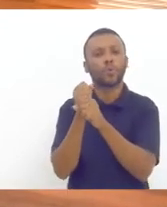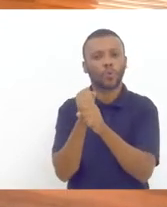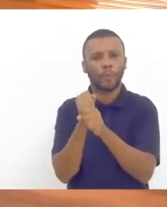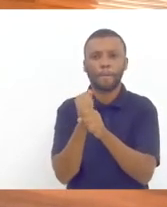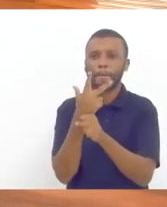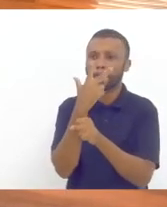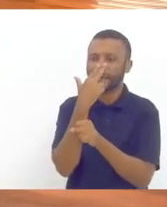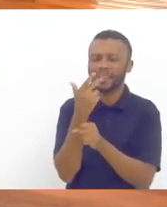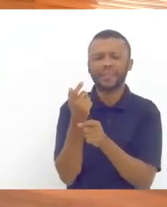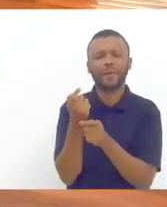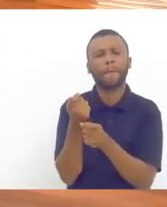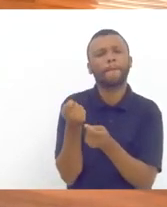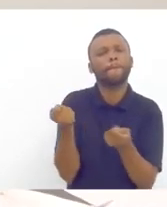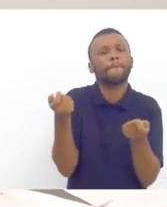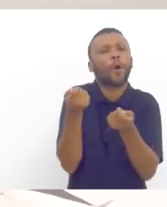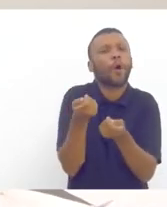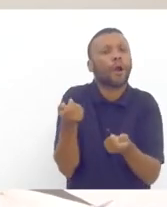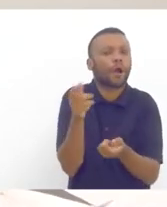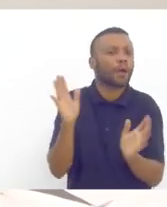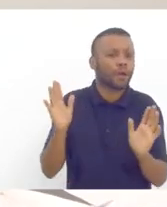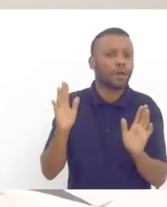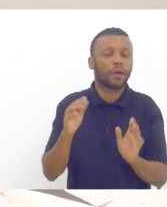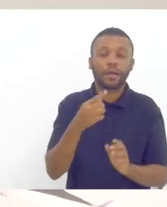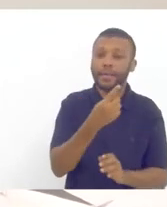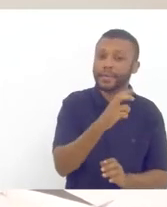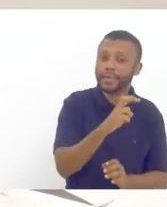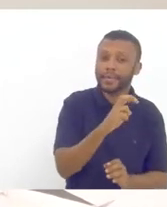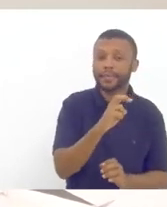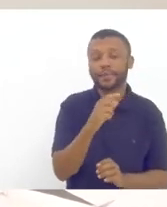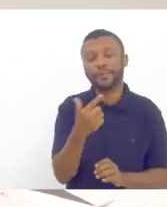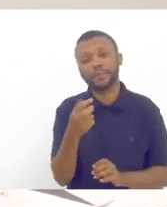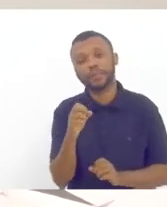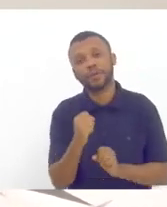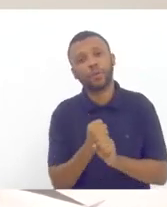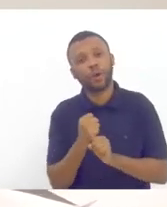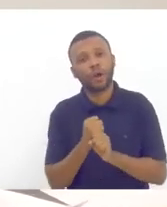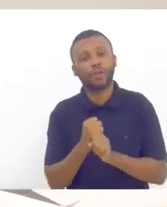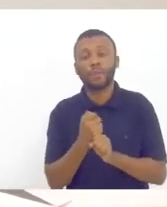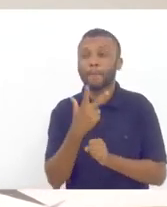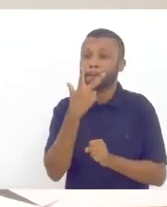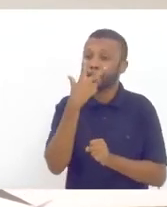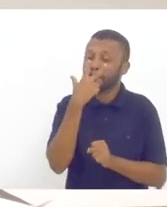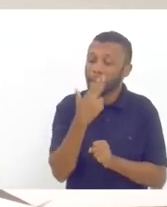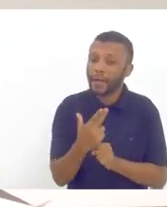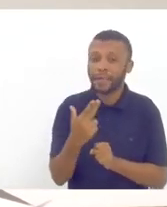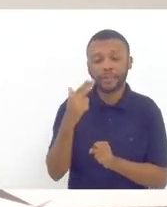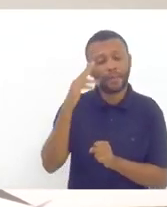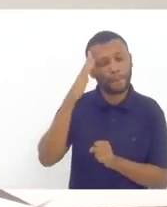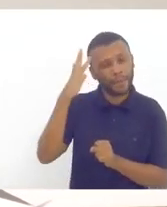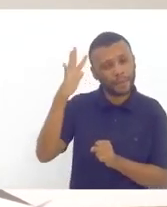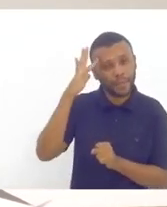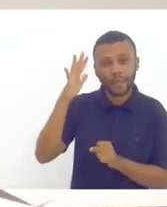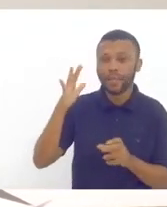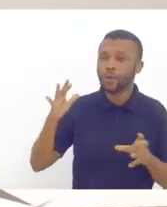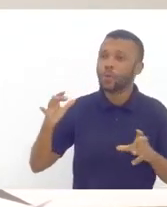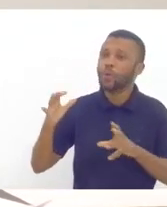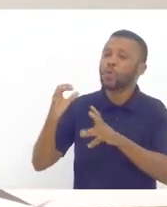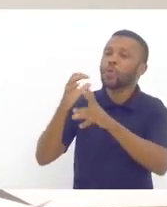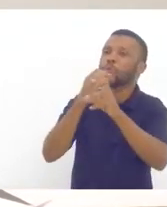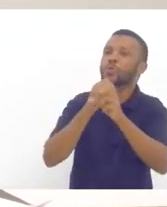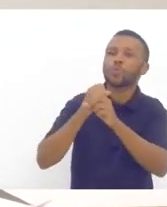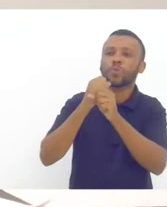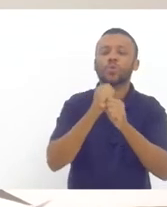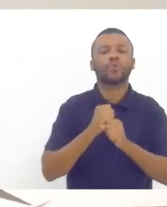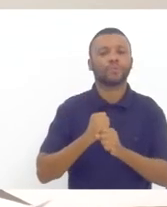vai fazer pouca diferença. 15 e 25 nos daria uma dimensão para a gente pensar essa ordem de grandeza. A 2022, claro,